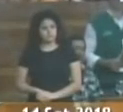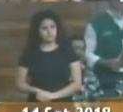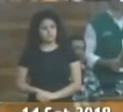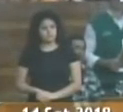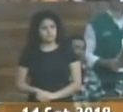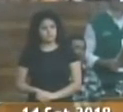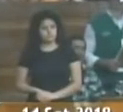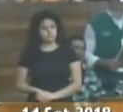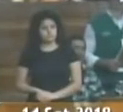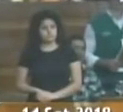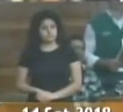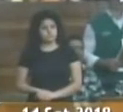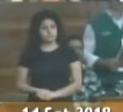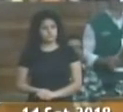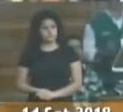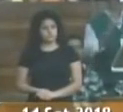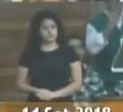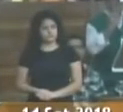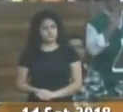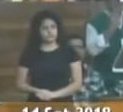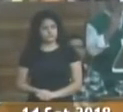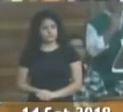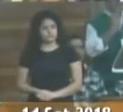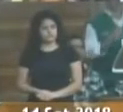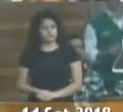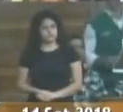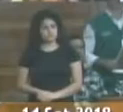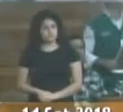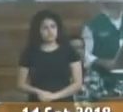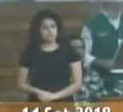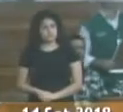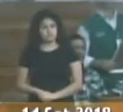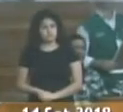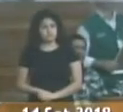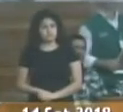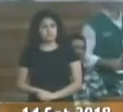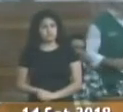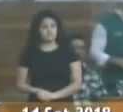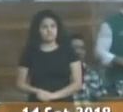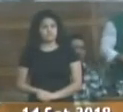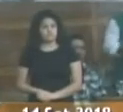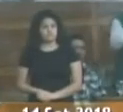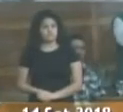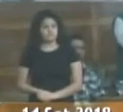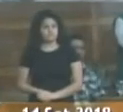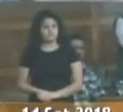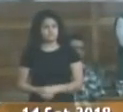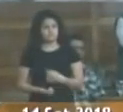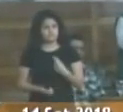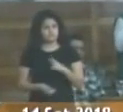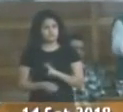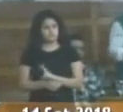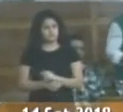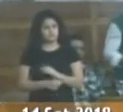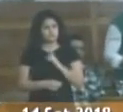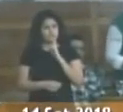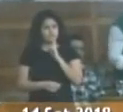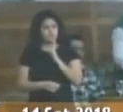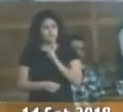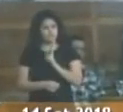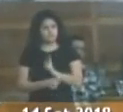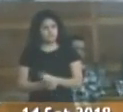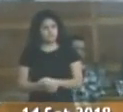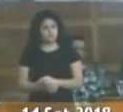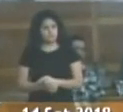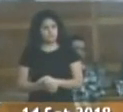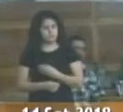aqui, eu faço contato direto com o gestor do parque e a gente procura dar uma resposta e passar até para o